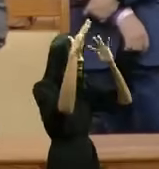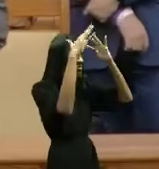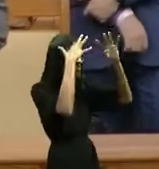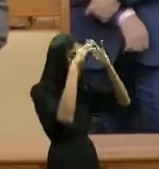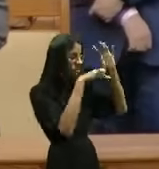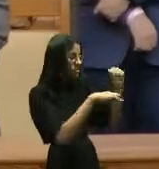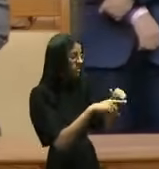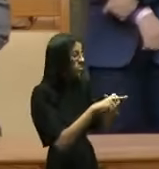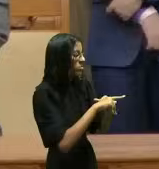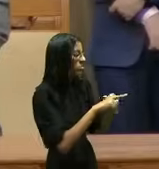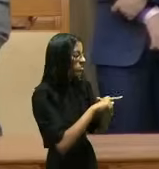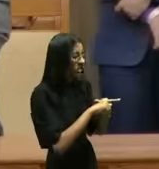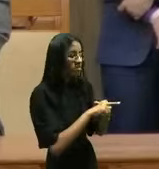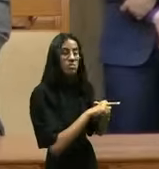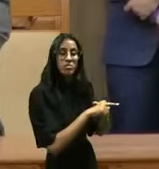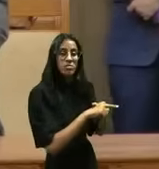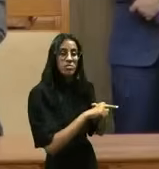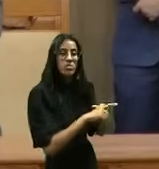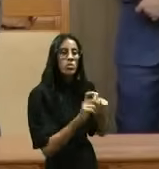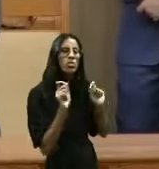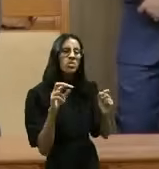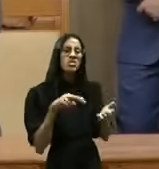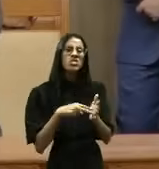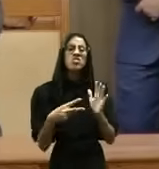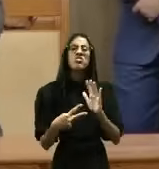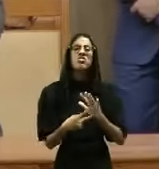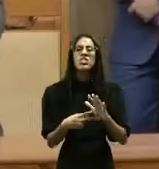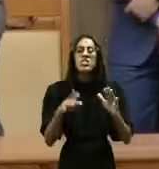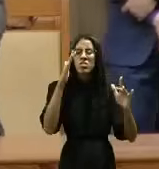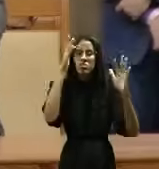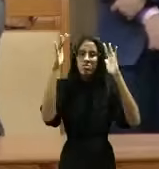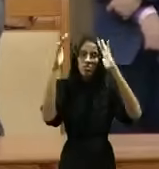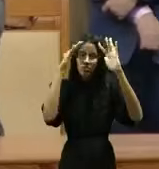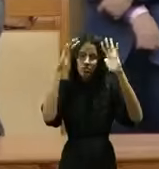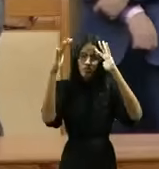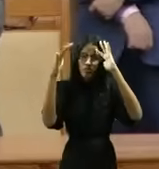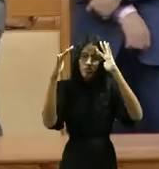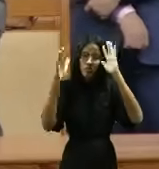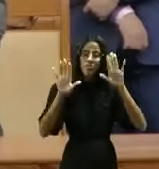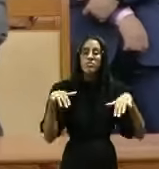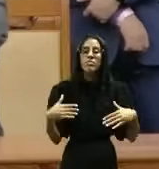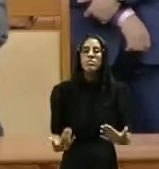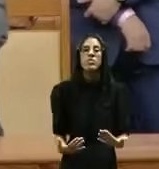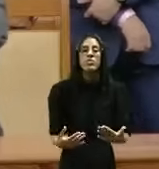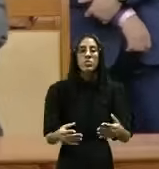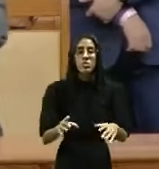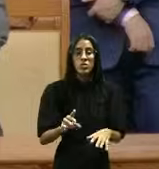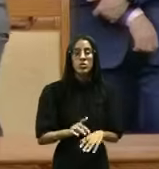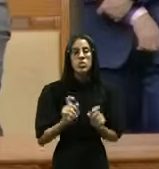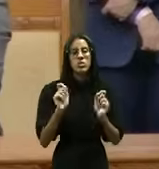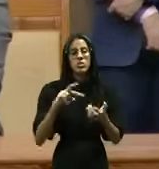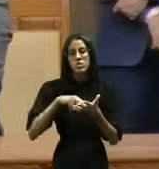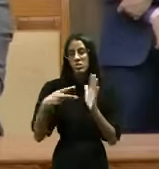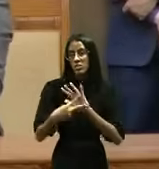o que eu criei Deus estava dizendo eu vou mudar a política quem muda a estrutura é Deus Deus estava dizendo eu vou